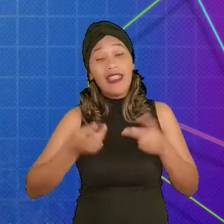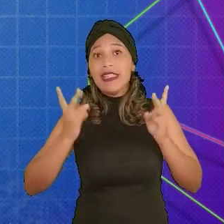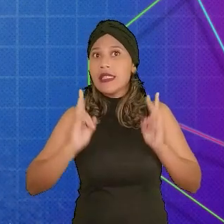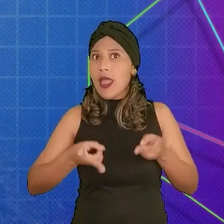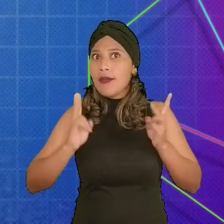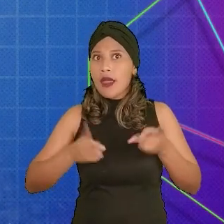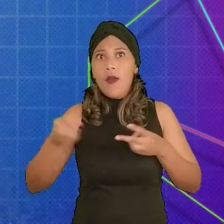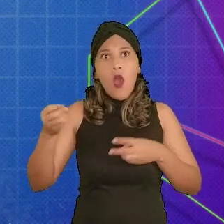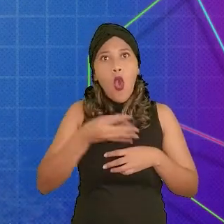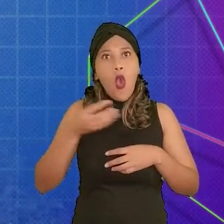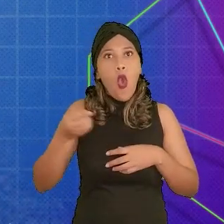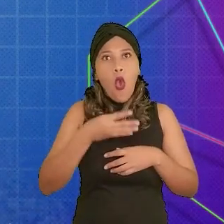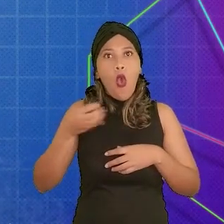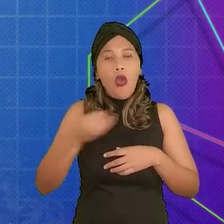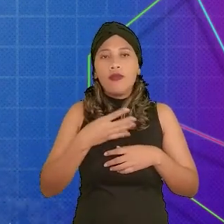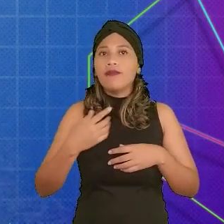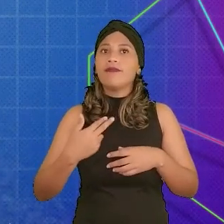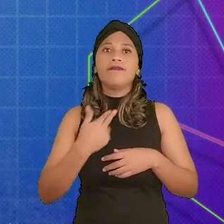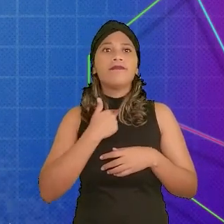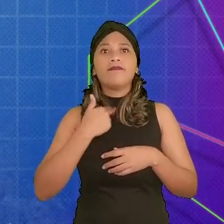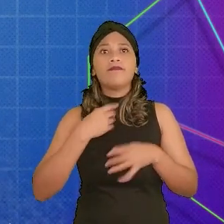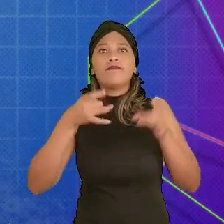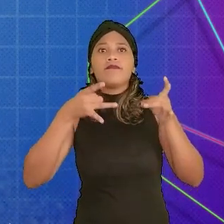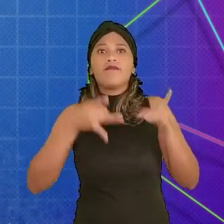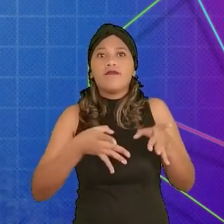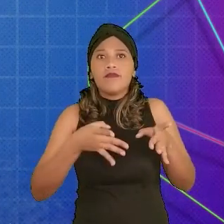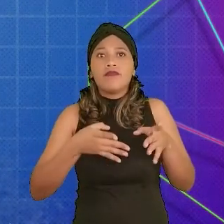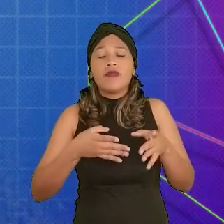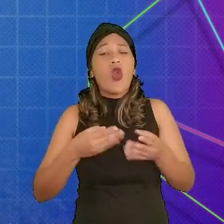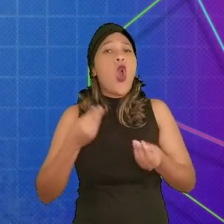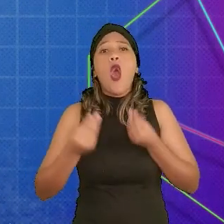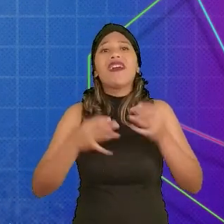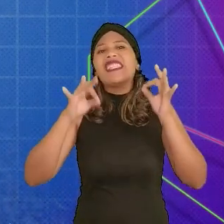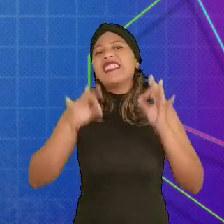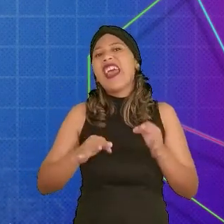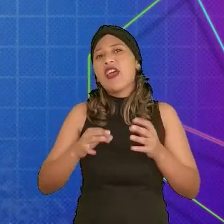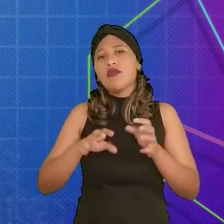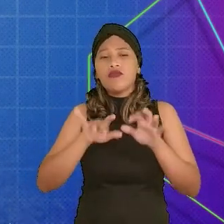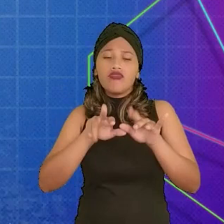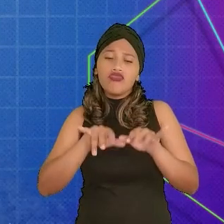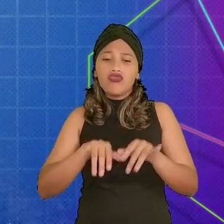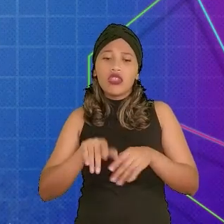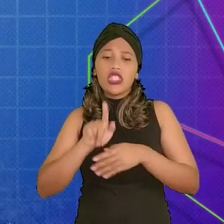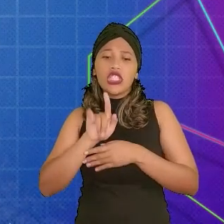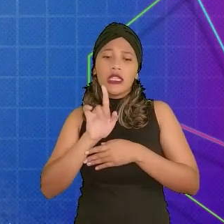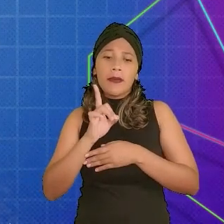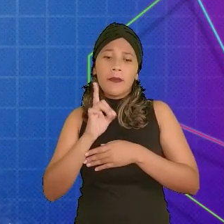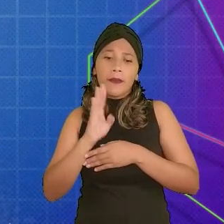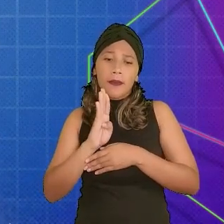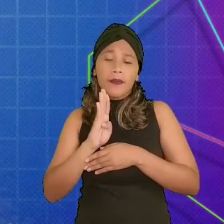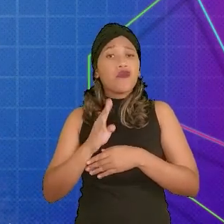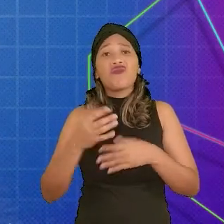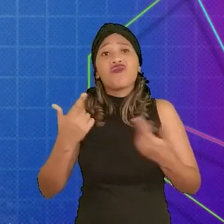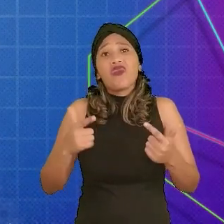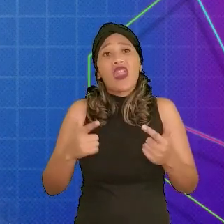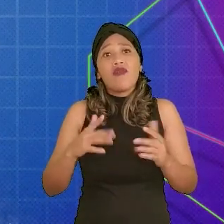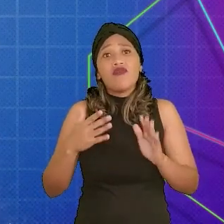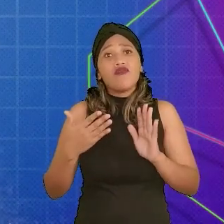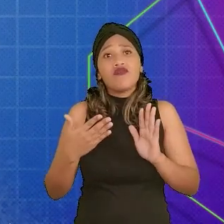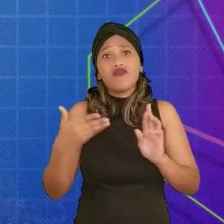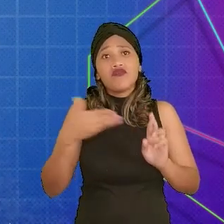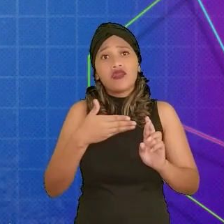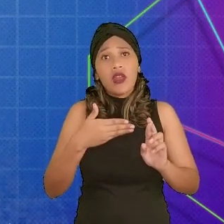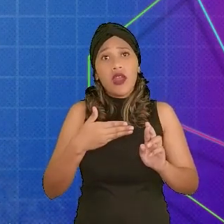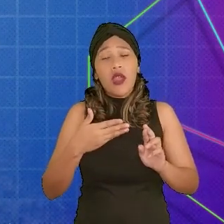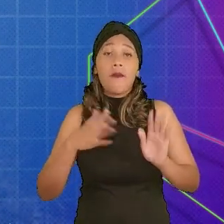estar sempre atualizado. Não existe uma forma correta de escrever um GDD, e cada designer prefere de uma maneira. Minha dica é